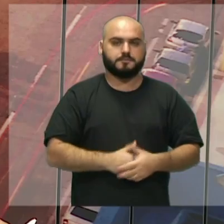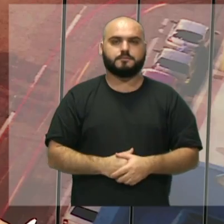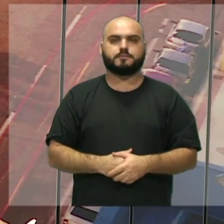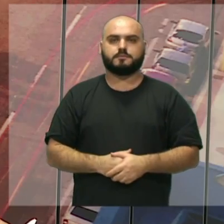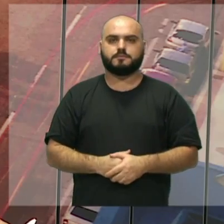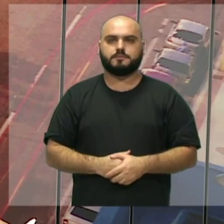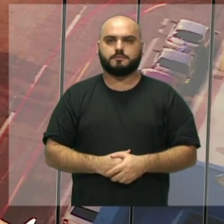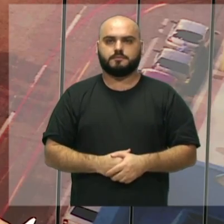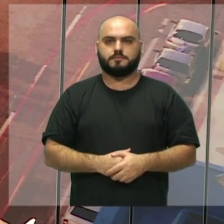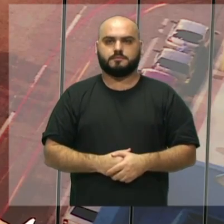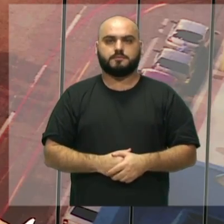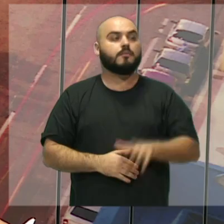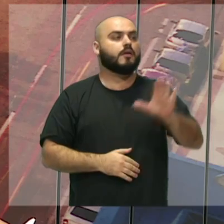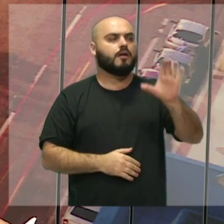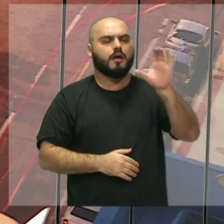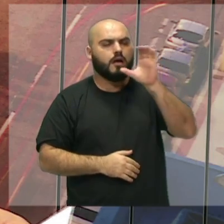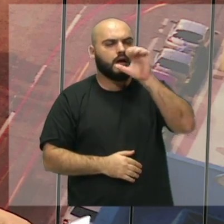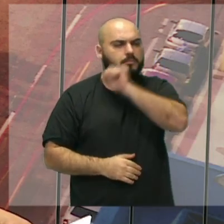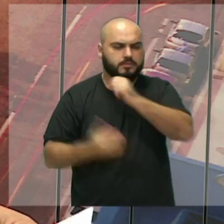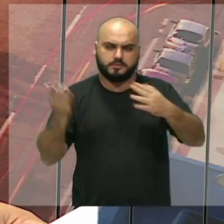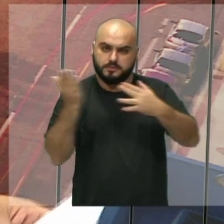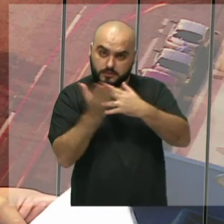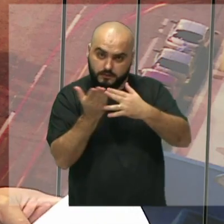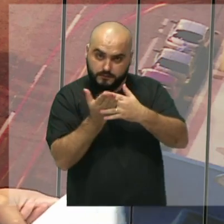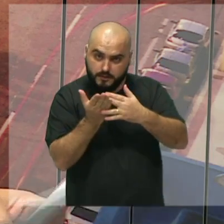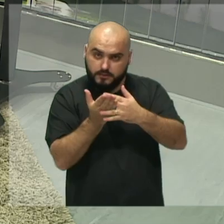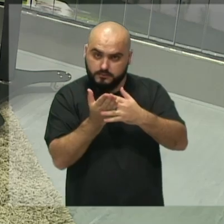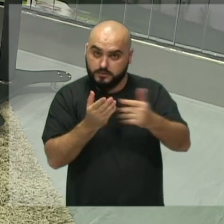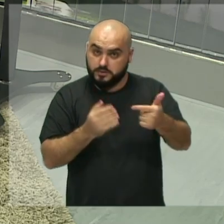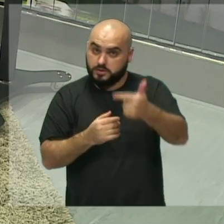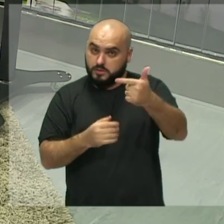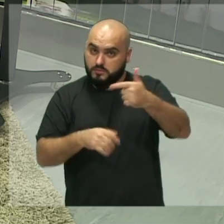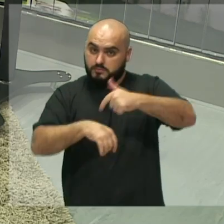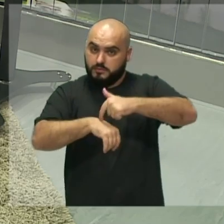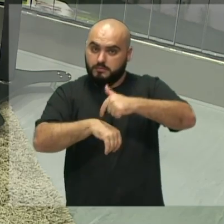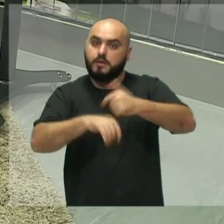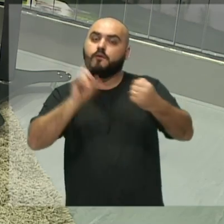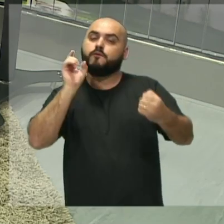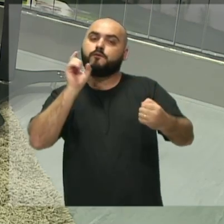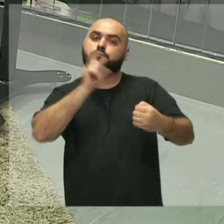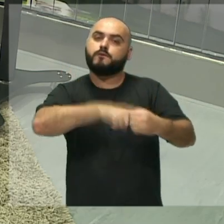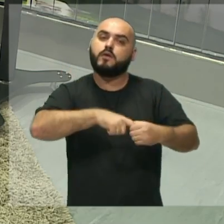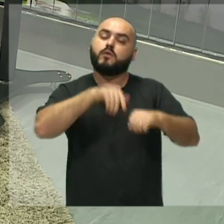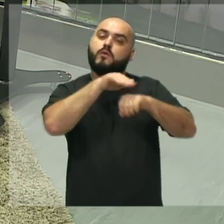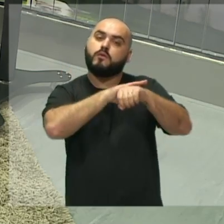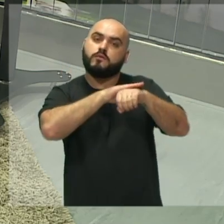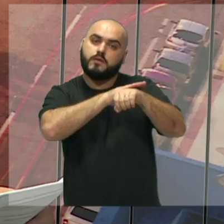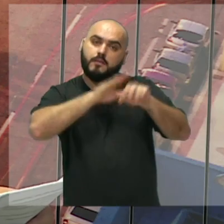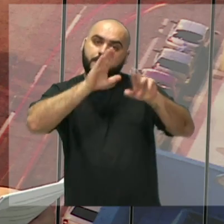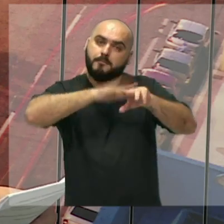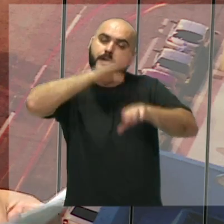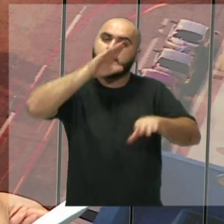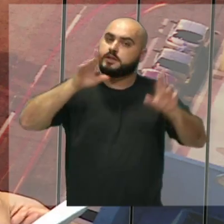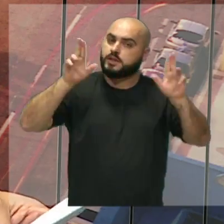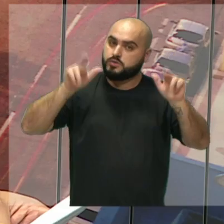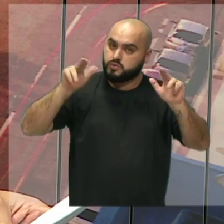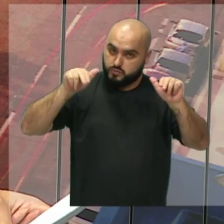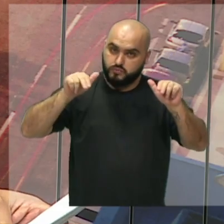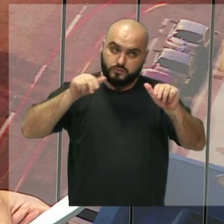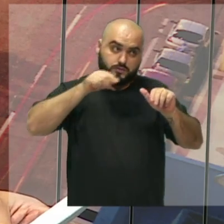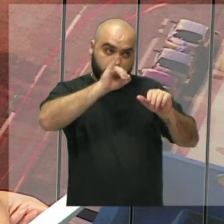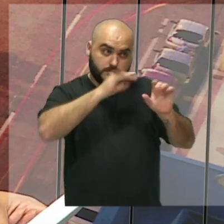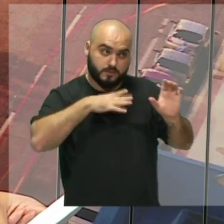fazer um rápido intervalo, vereador. No segundo bloco a gente volta até a falar um pouquinho sobre esse assunto, se o senhor quiser concluir